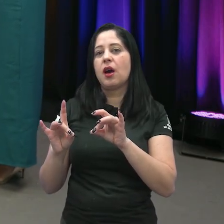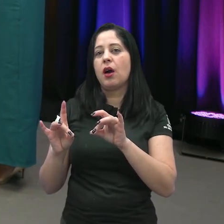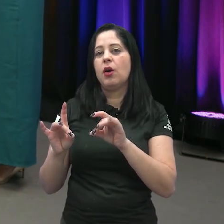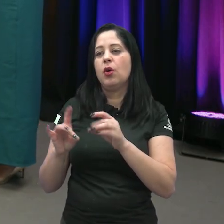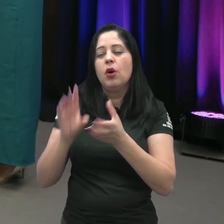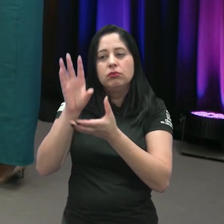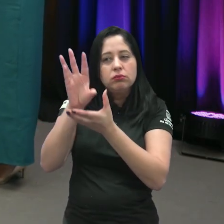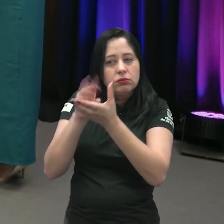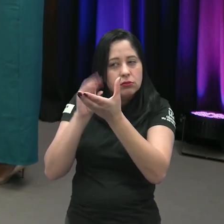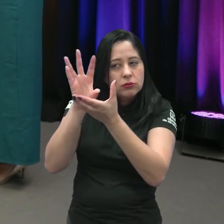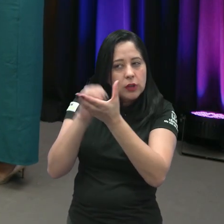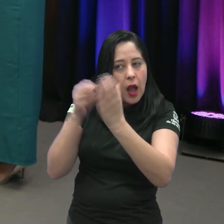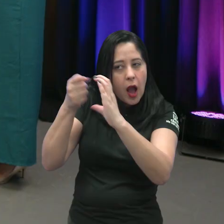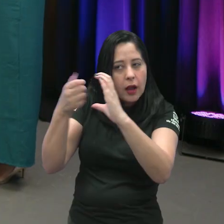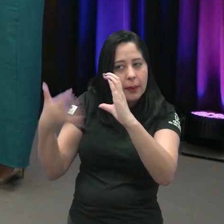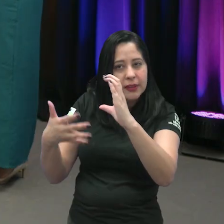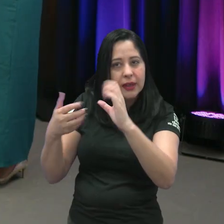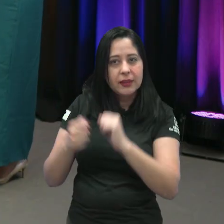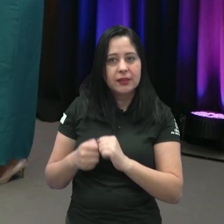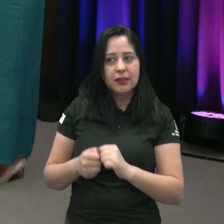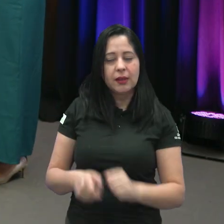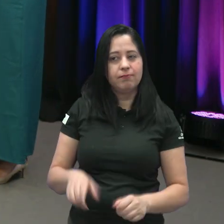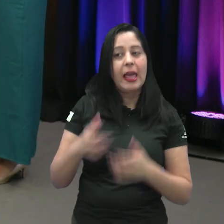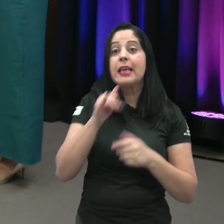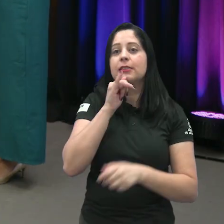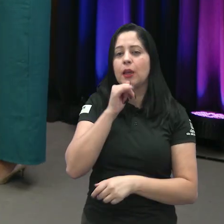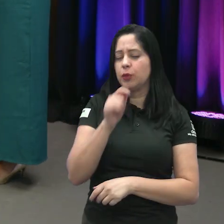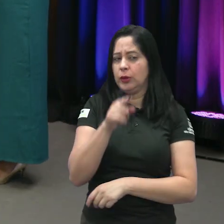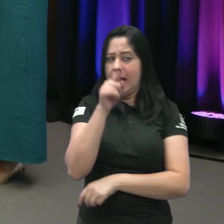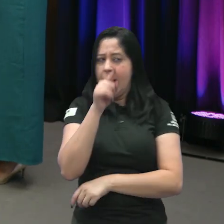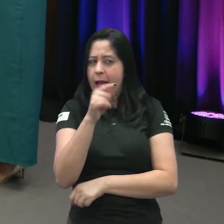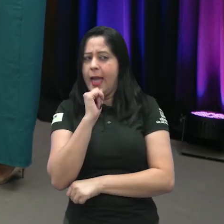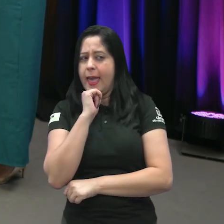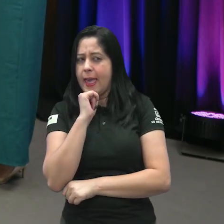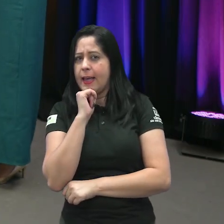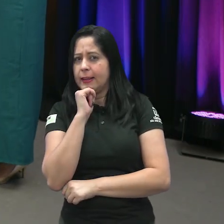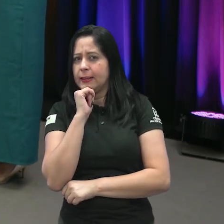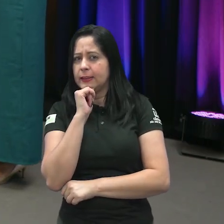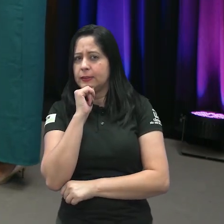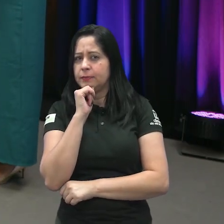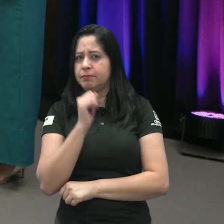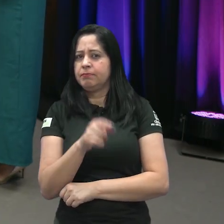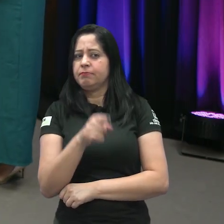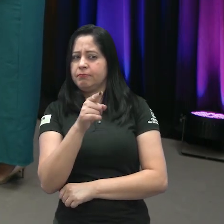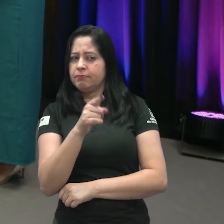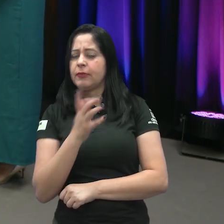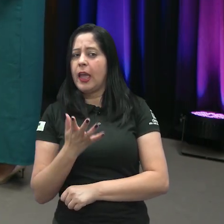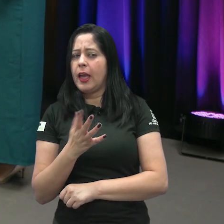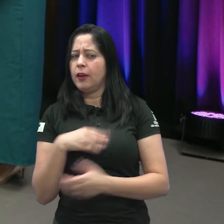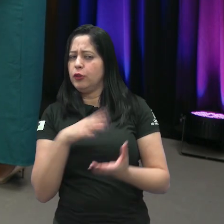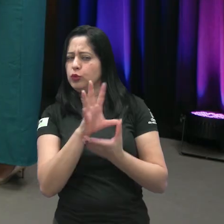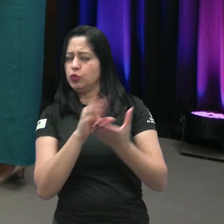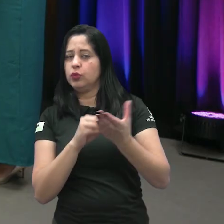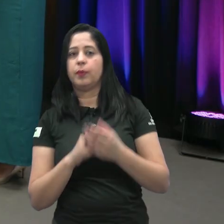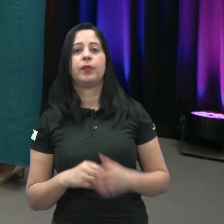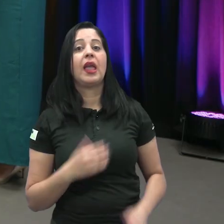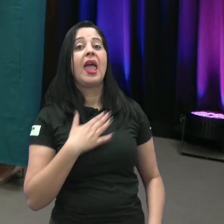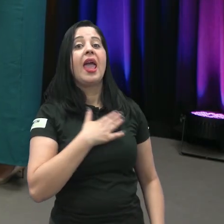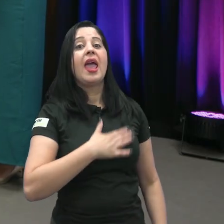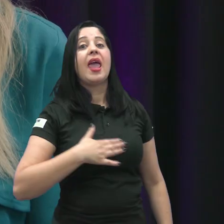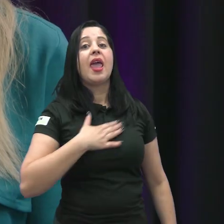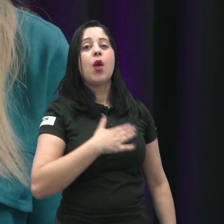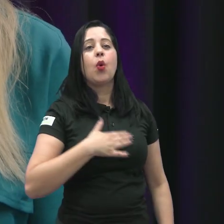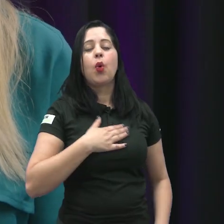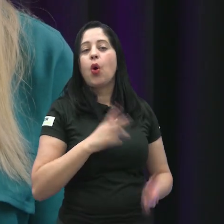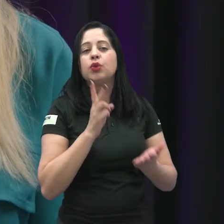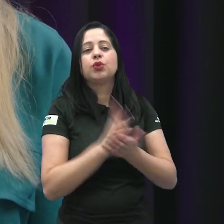para capturar a essência da pessoa? Você olha e fala assim, não, esse ponto você pode até seguir como referência minha, né? Eu gosto de